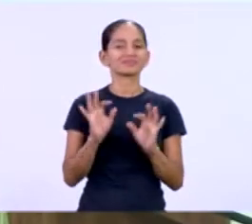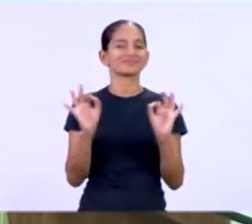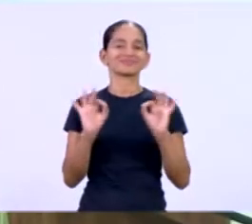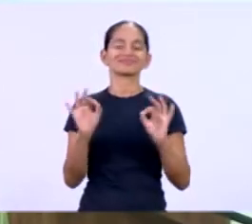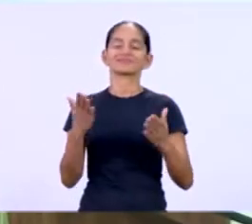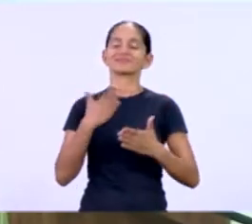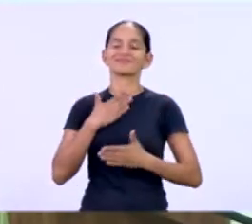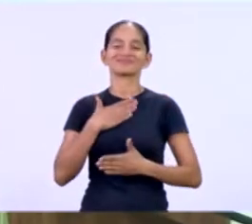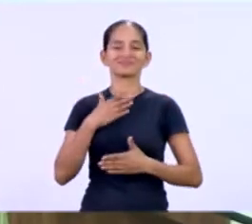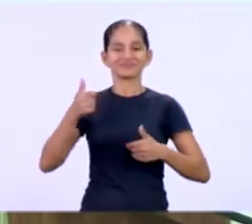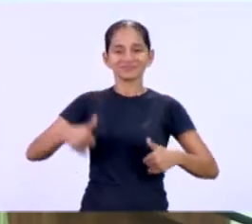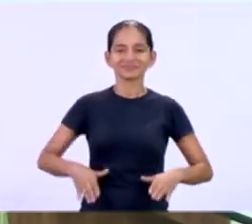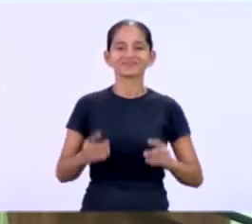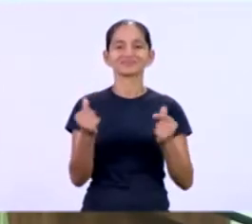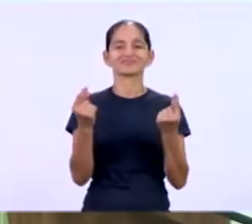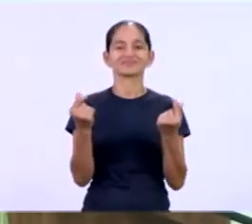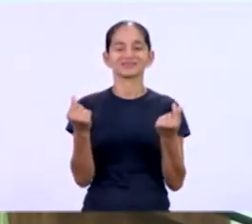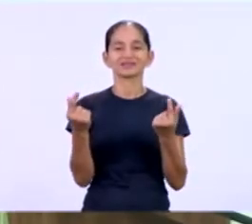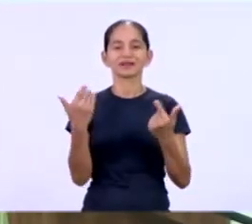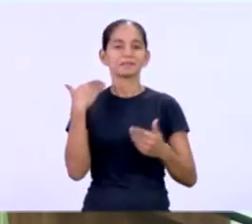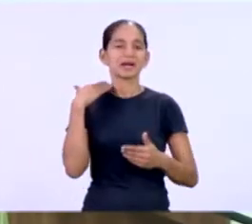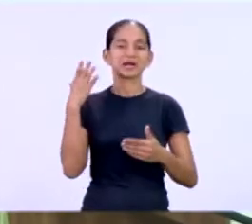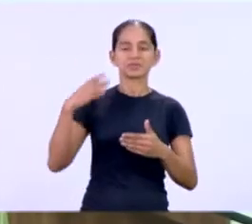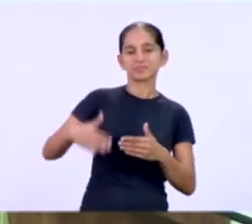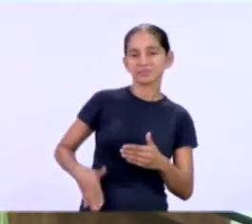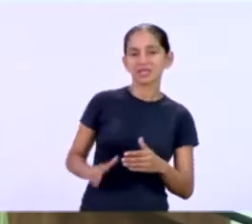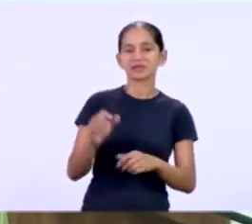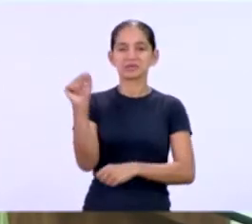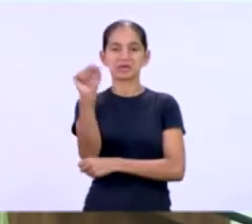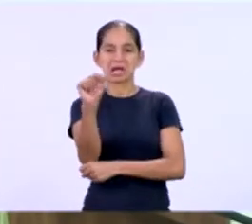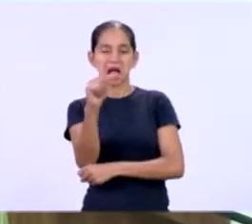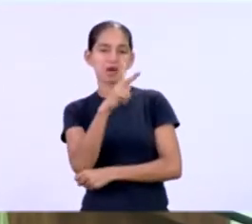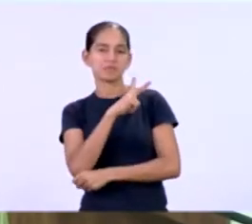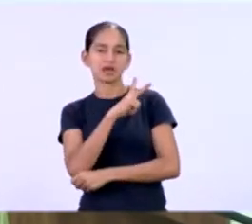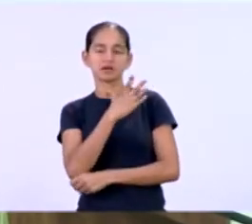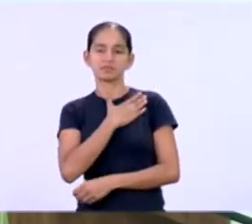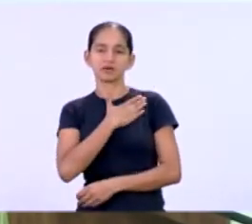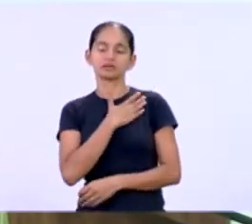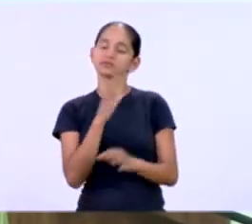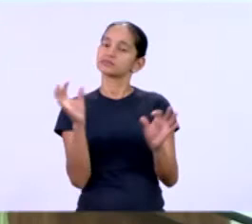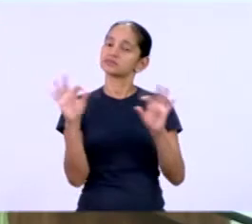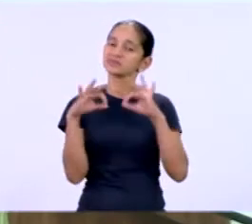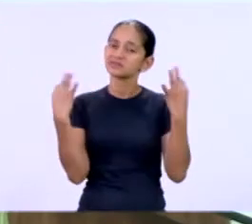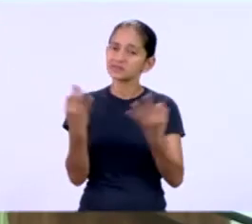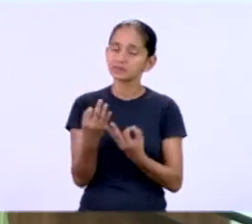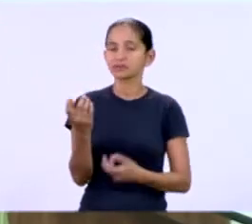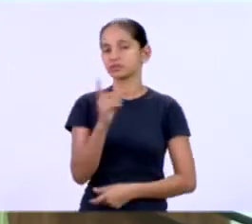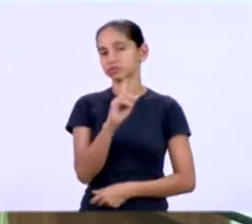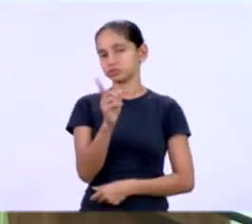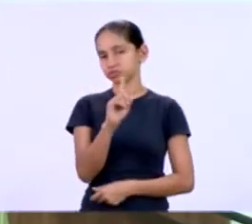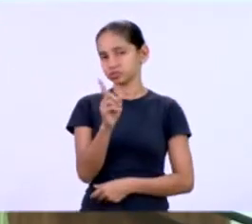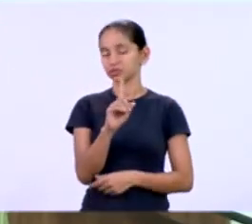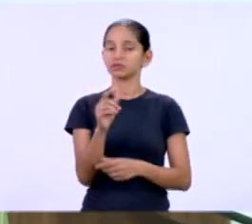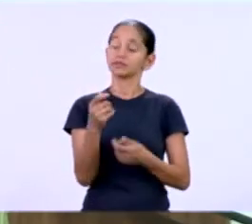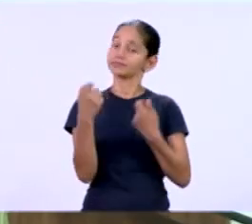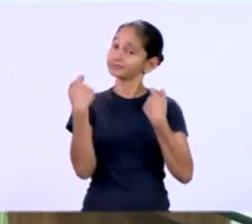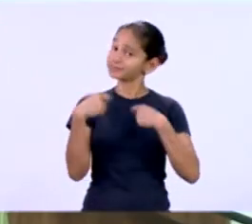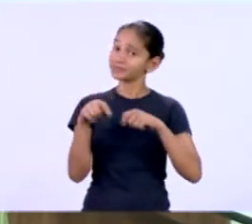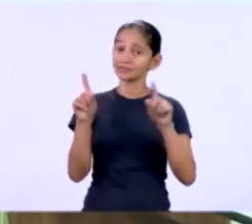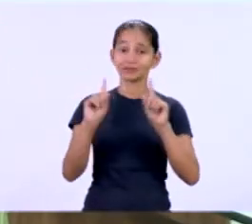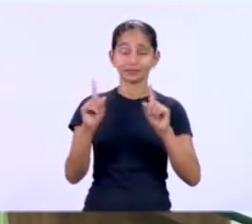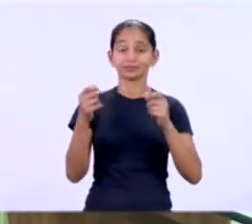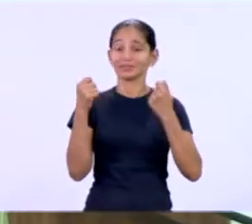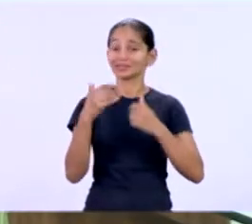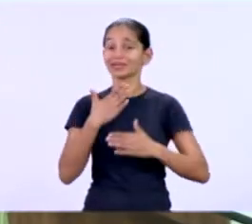minha empresa está ganhando muito bem, vou pegar esse lucro aqui, vou comprar um carro particular. Não necessariamente ele deveria fazer aquilo,